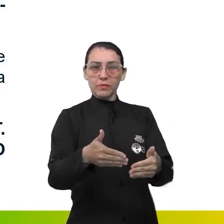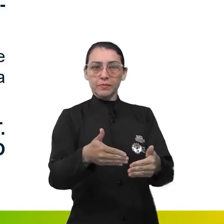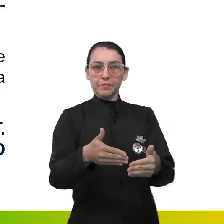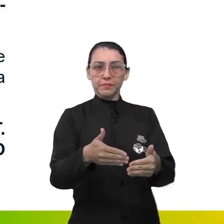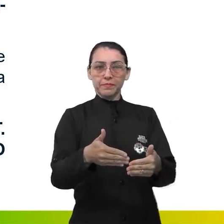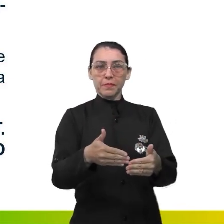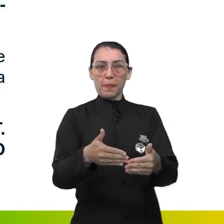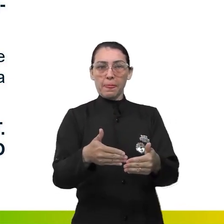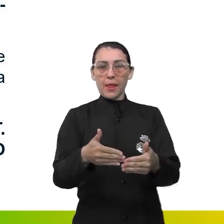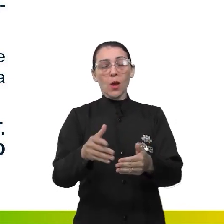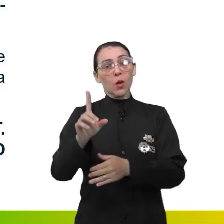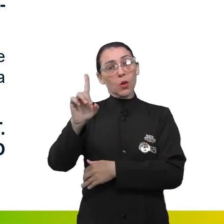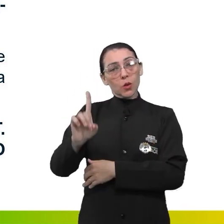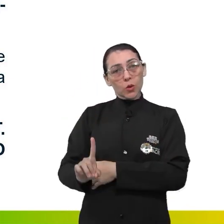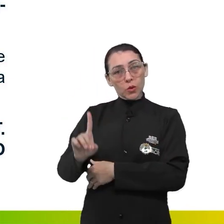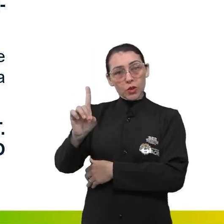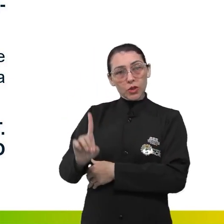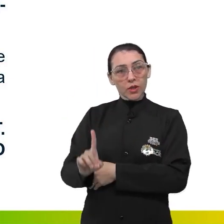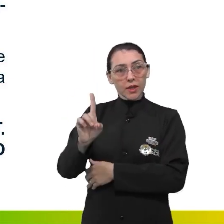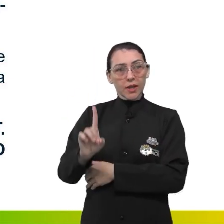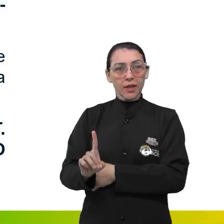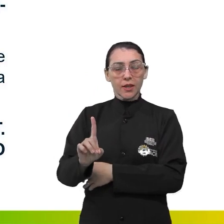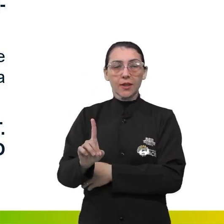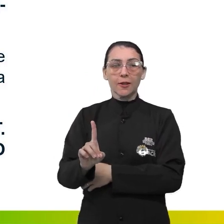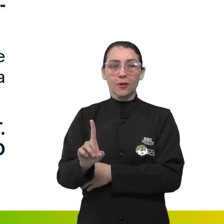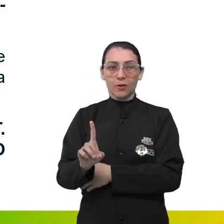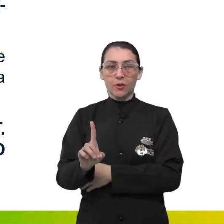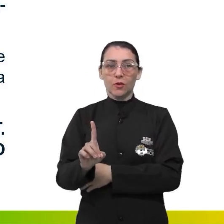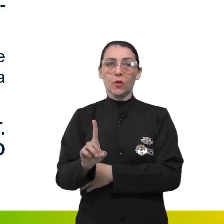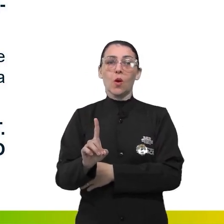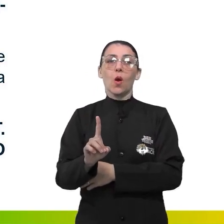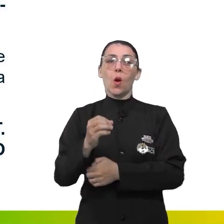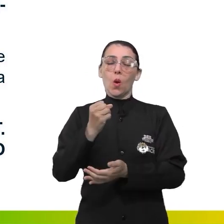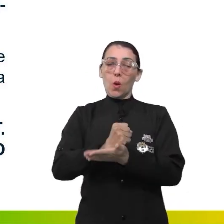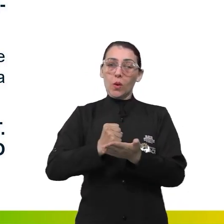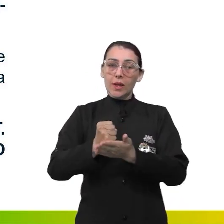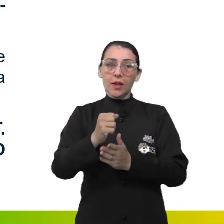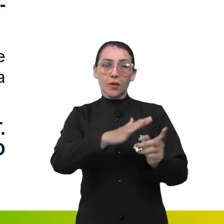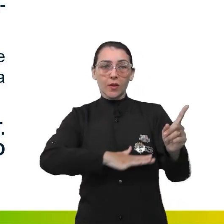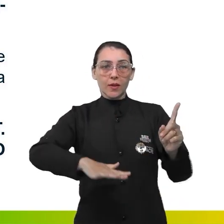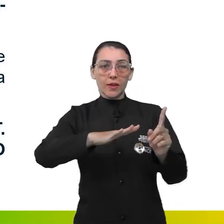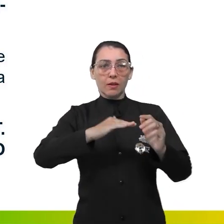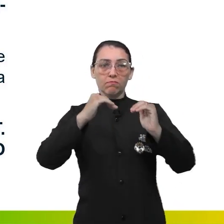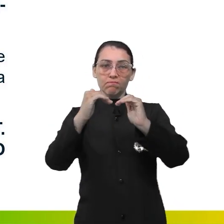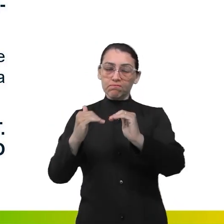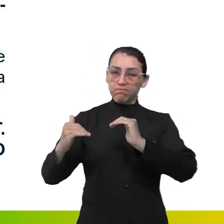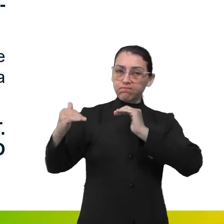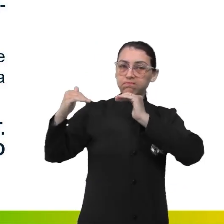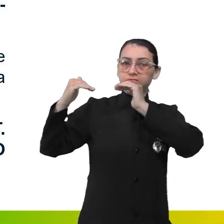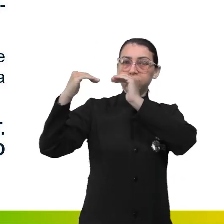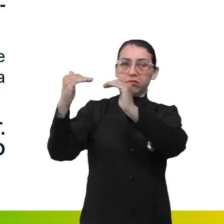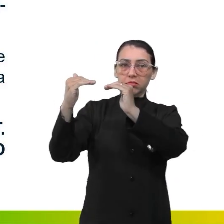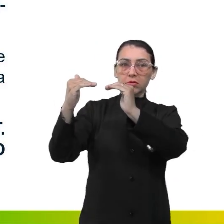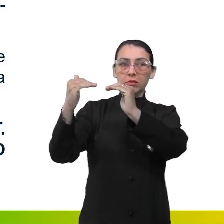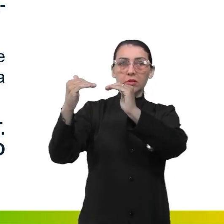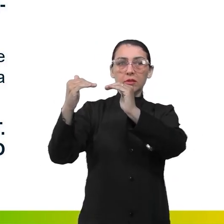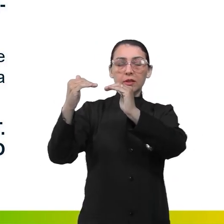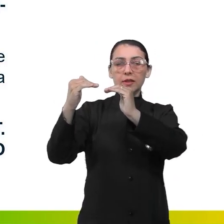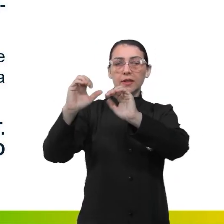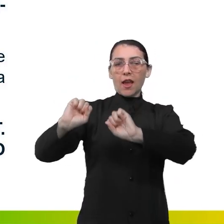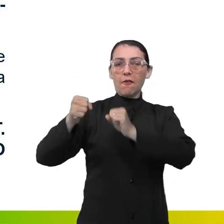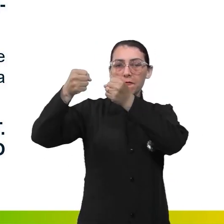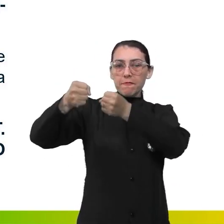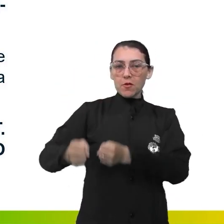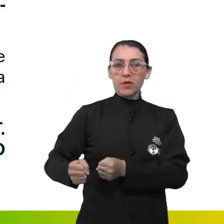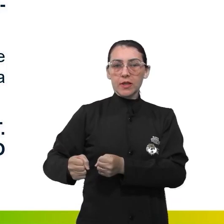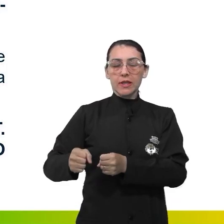ela foca no direito individual, contrato social, soberania, legitimidade do poder. E aí